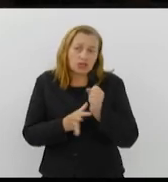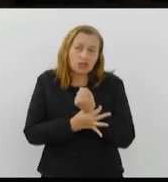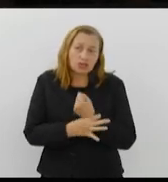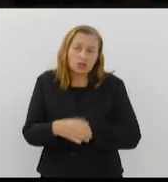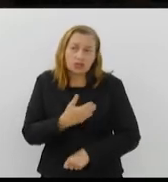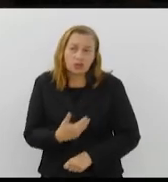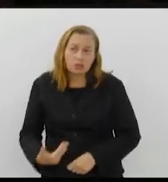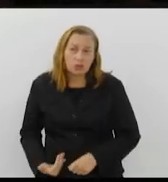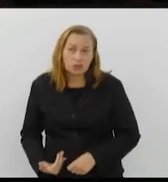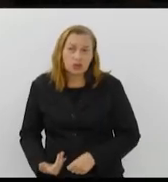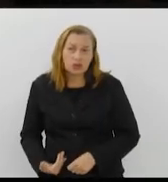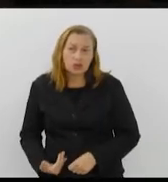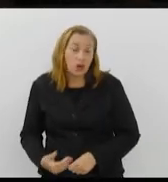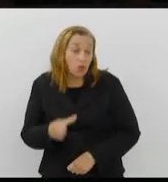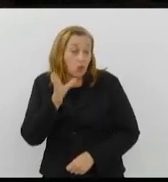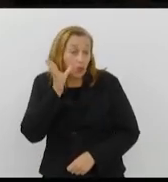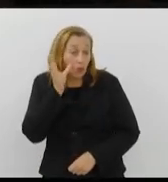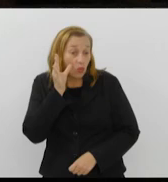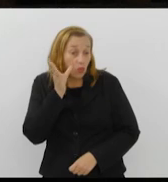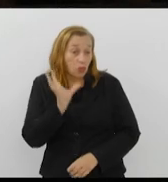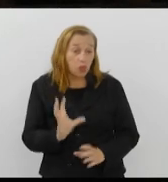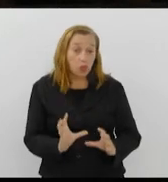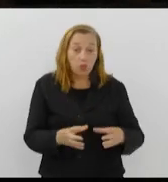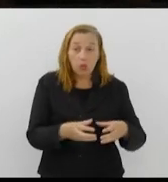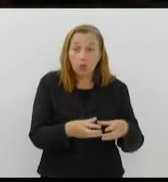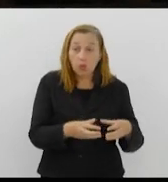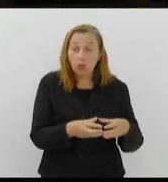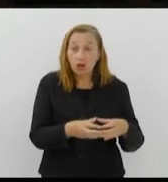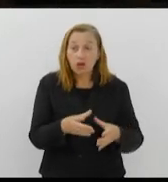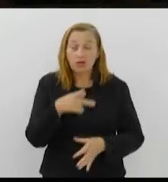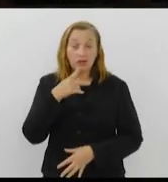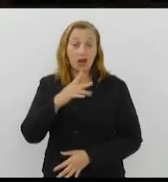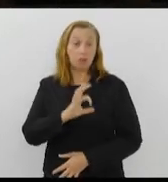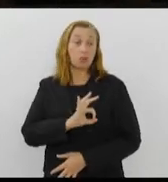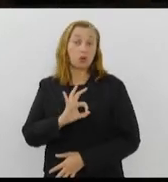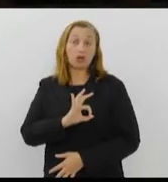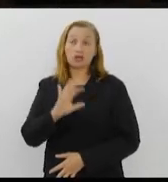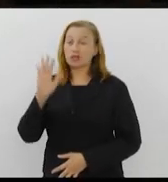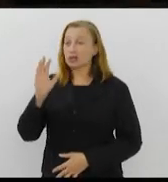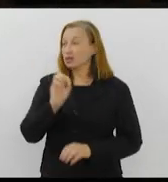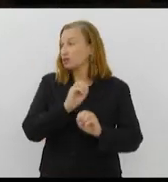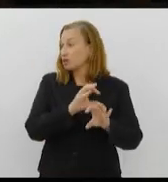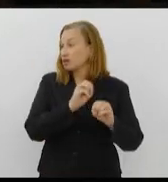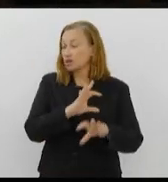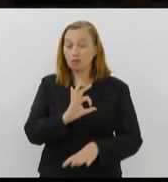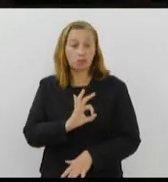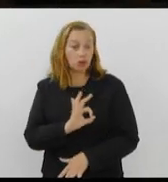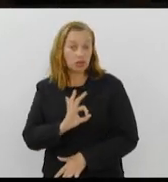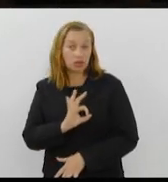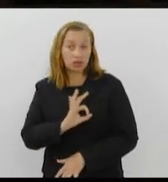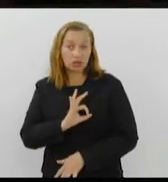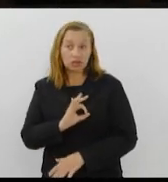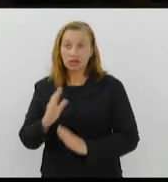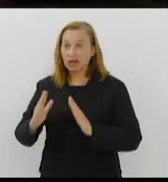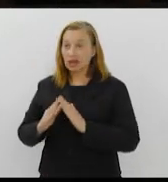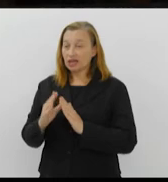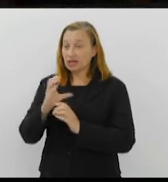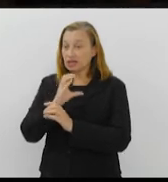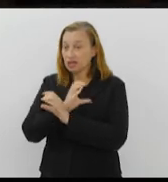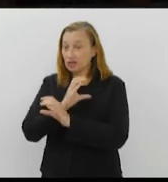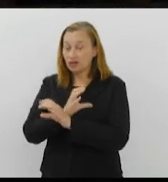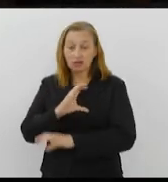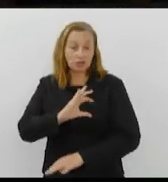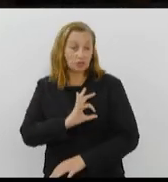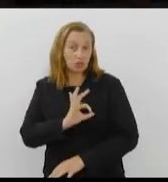adidos a um órgão de interesse e começarem a se titular polícias da educação, polícia da Casa Civil, polícia